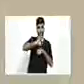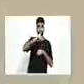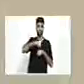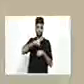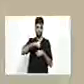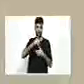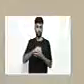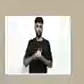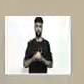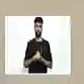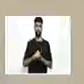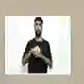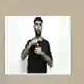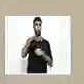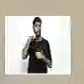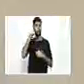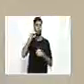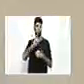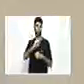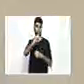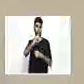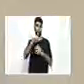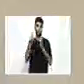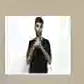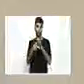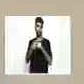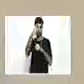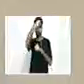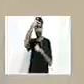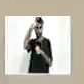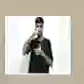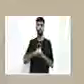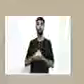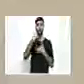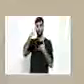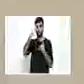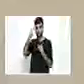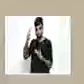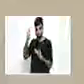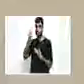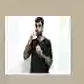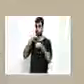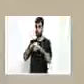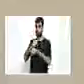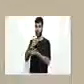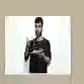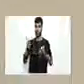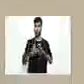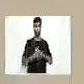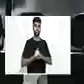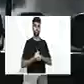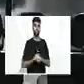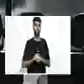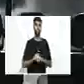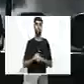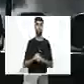servidor em relação às Finanças municipais Muito obrigado boa noite a todos